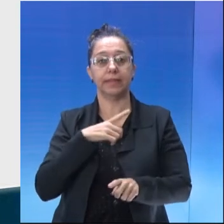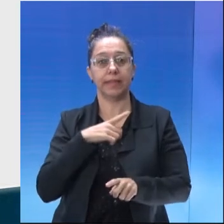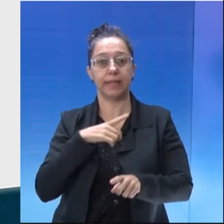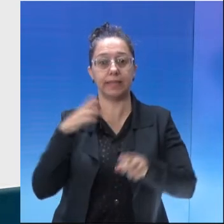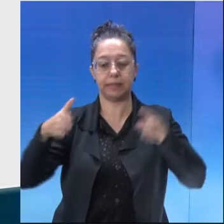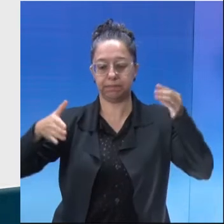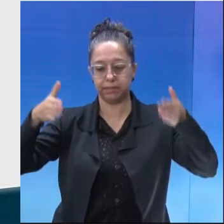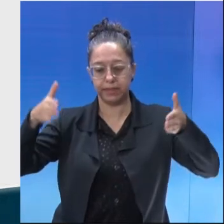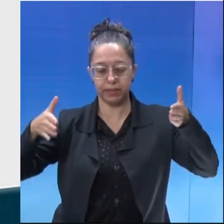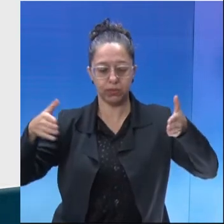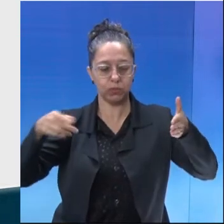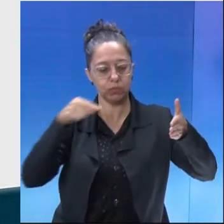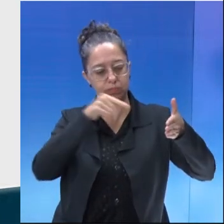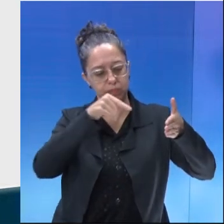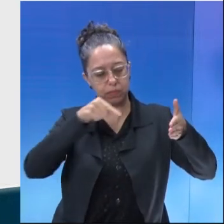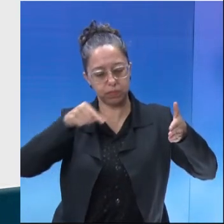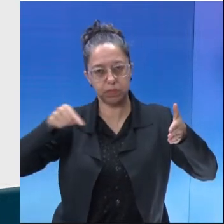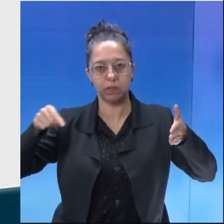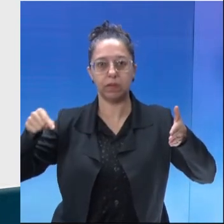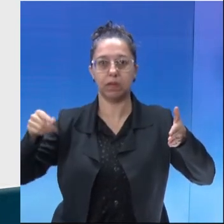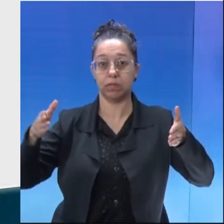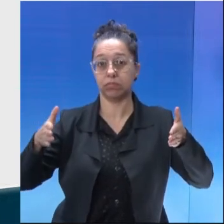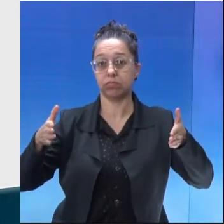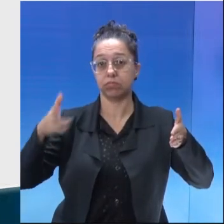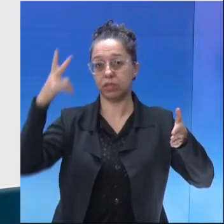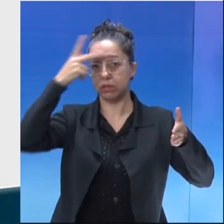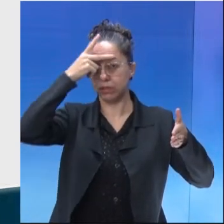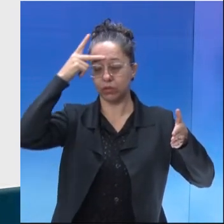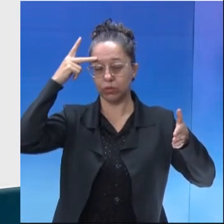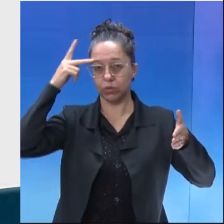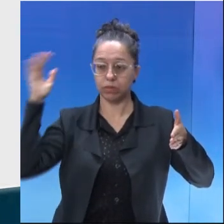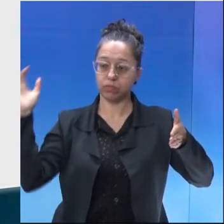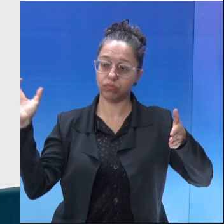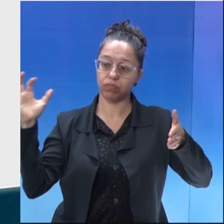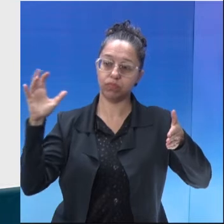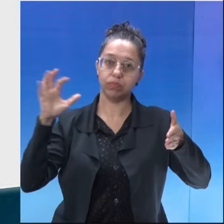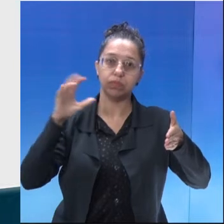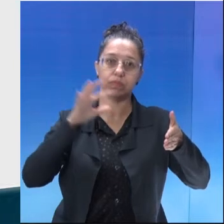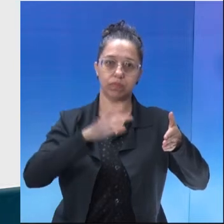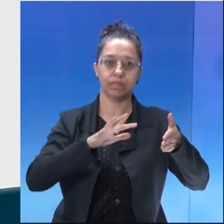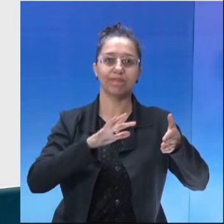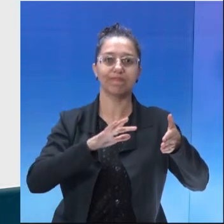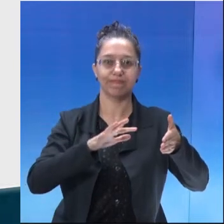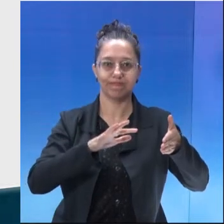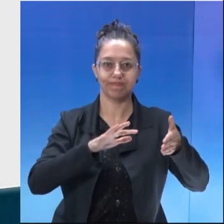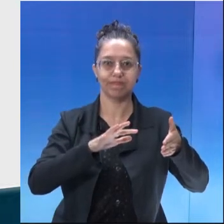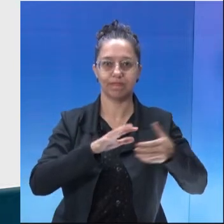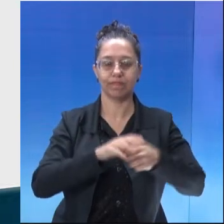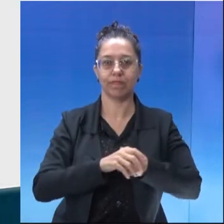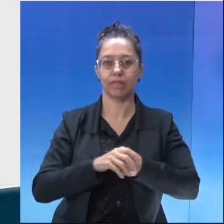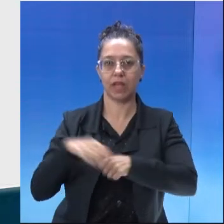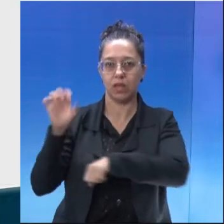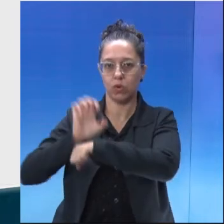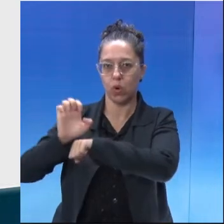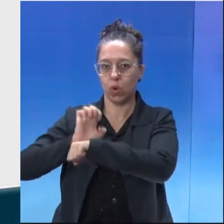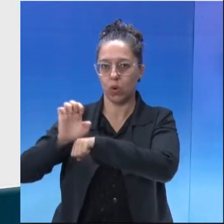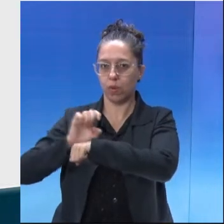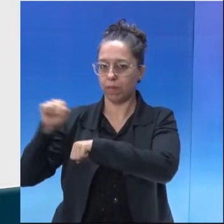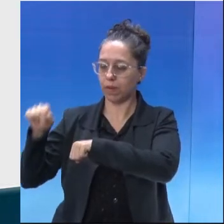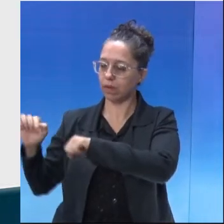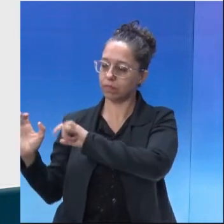marcar esse período, porque muitas pessoas vão morar no novo mundo, vão estar saindo do velho mundo, que é a